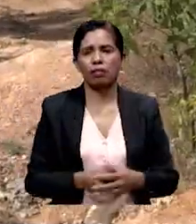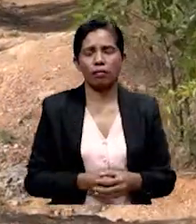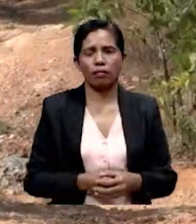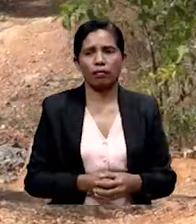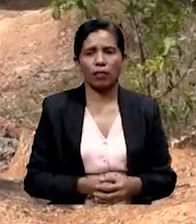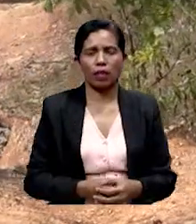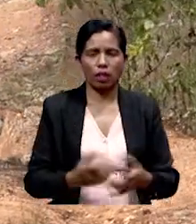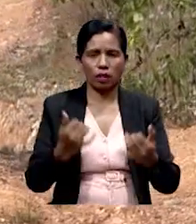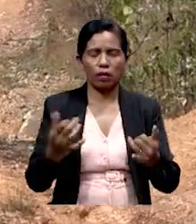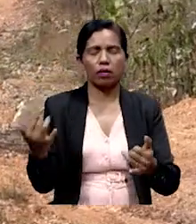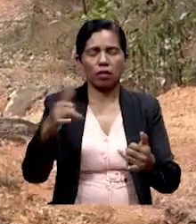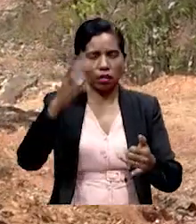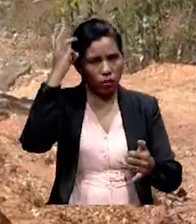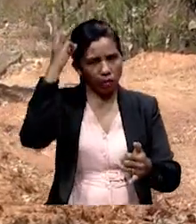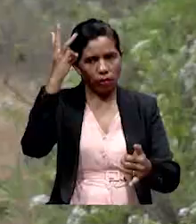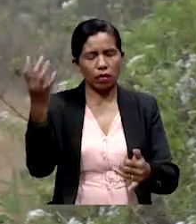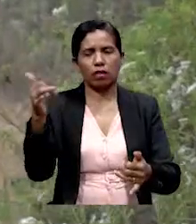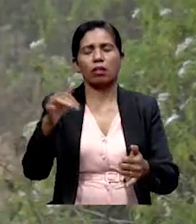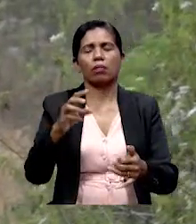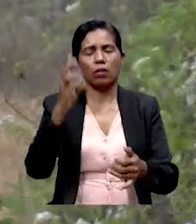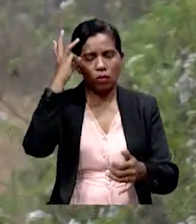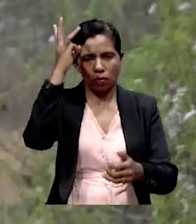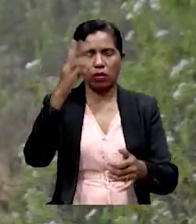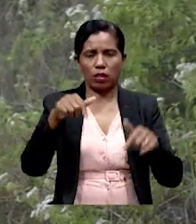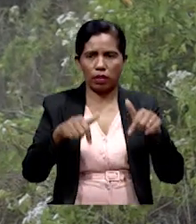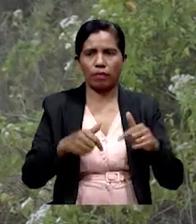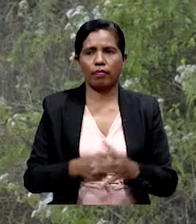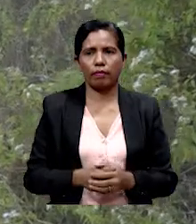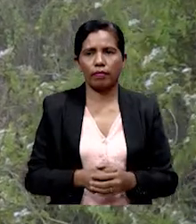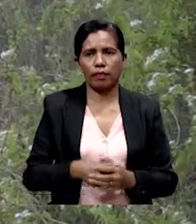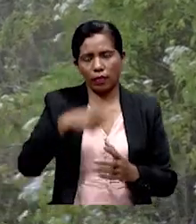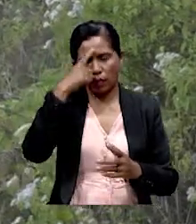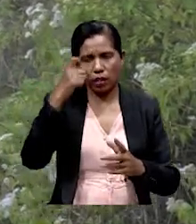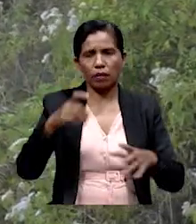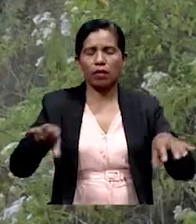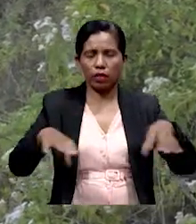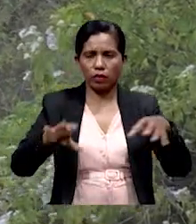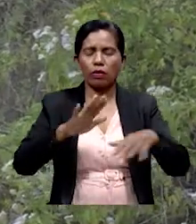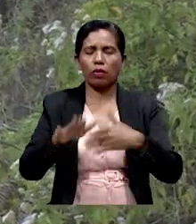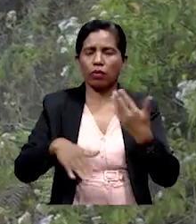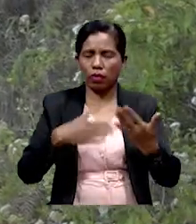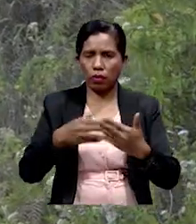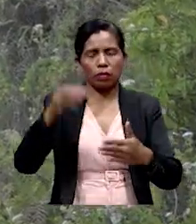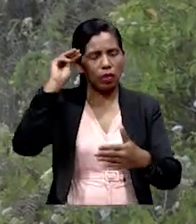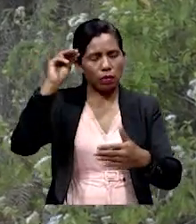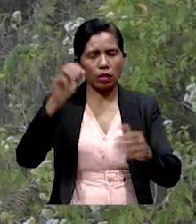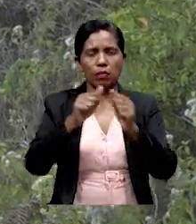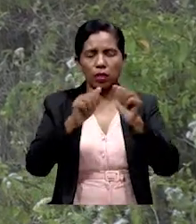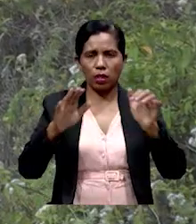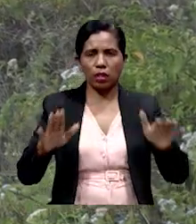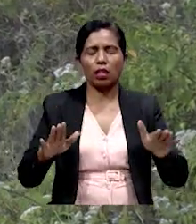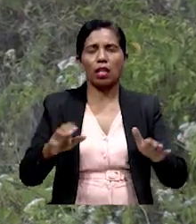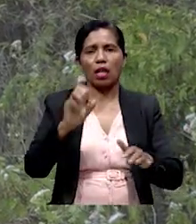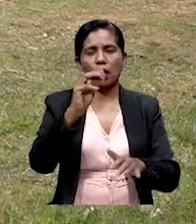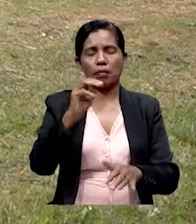ida ne maka sira preocupação sira mos preocupa iha ne tamba serviço hoto hoto cabe ba ministério administração estatal tamba